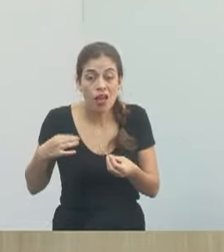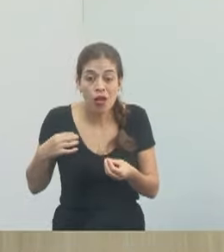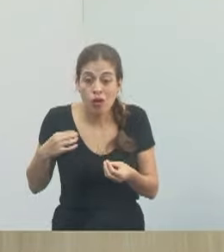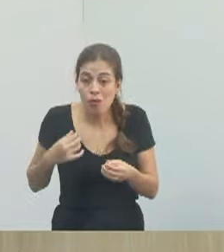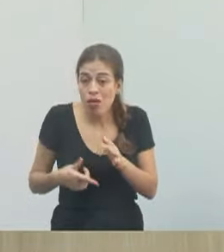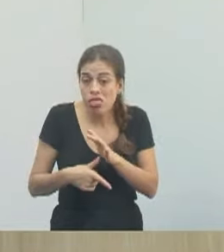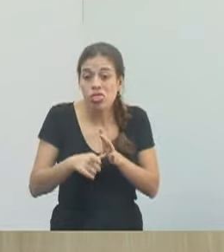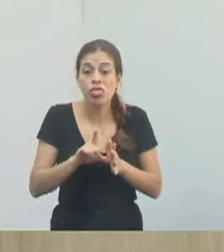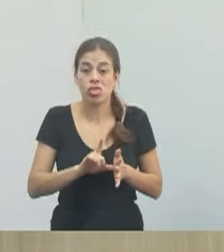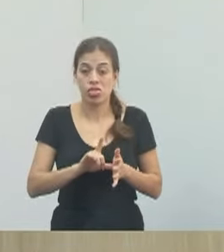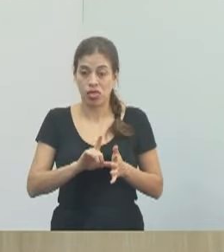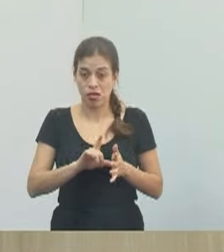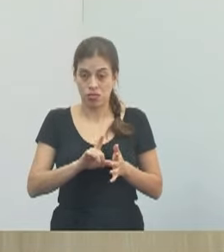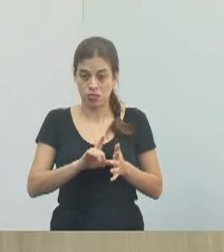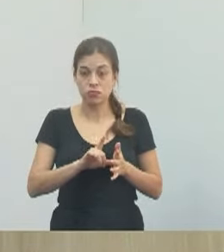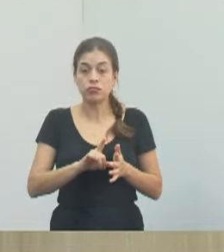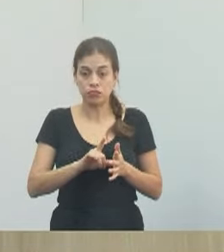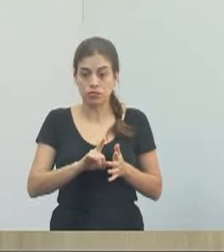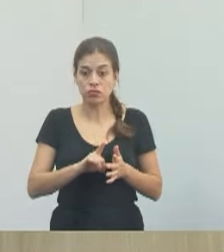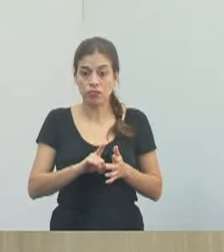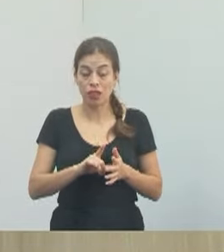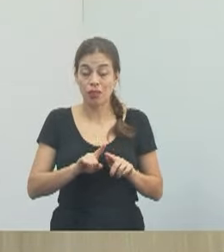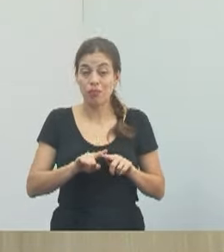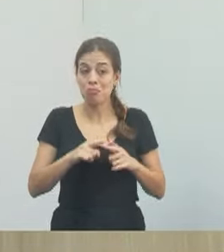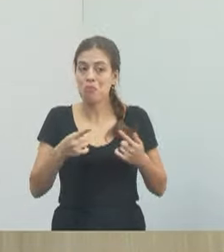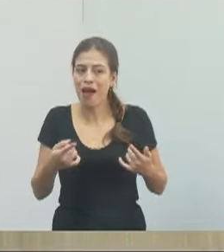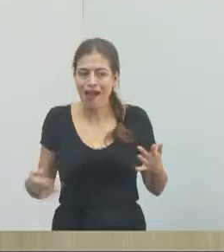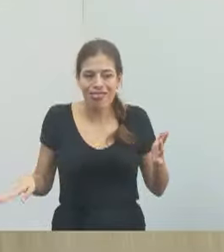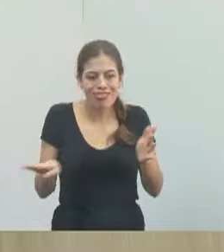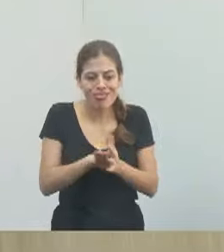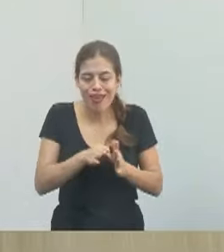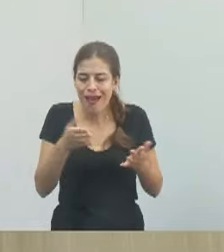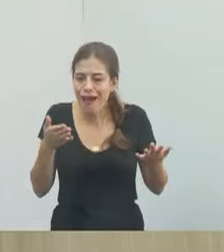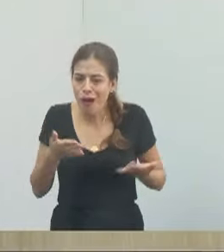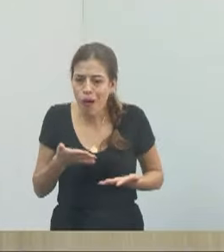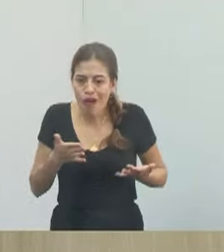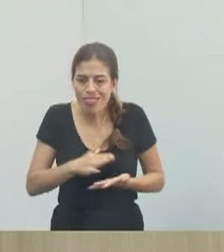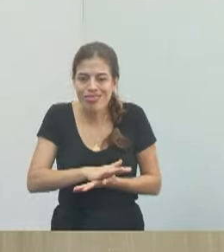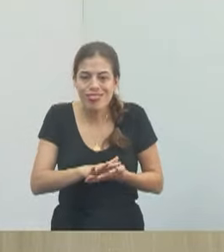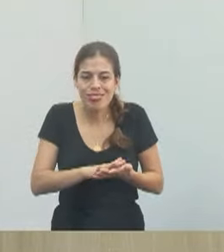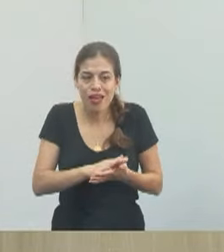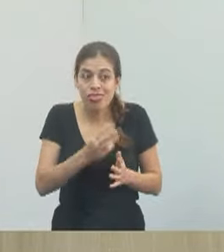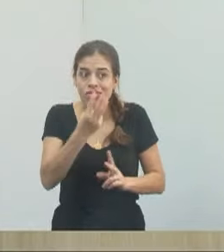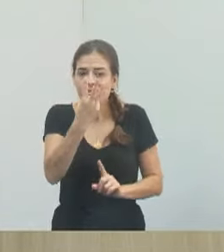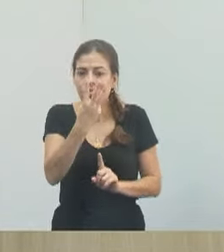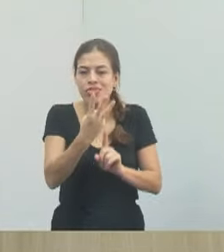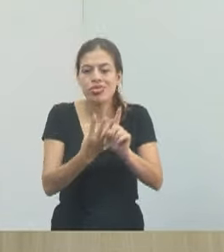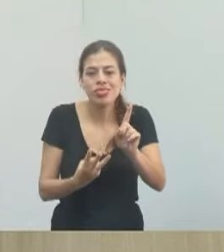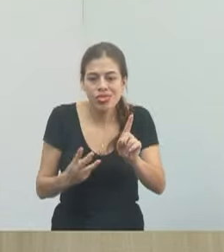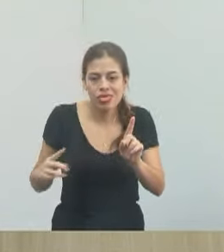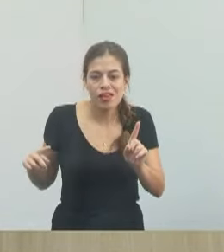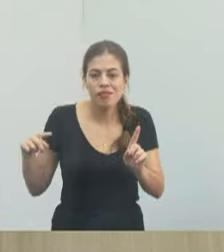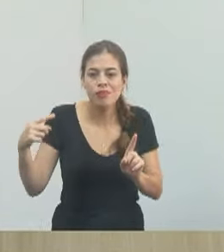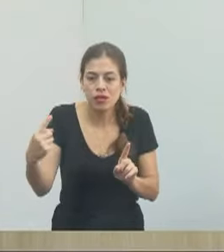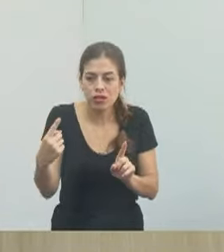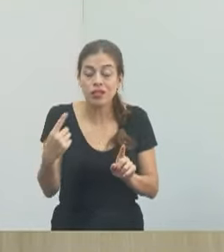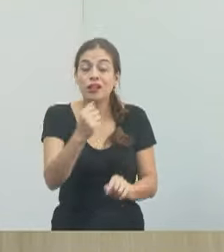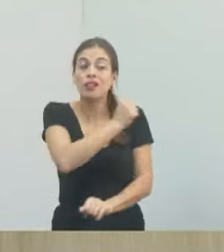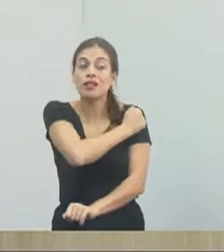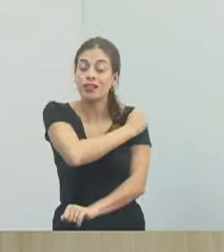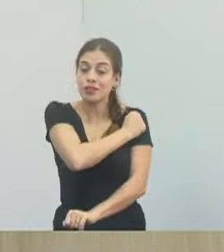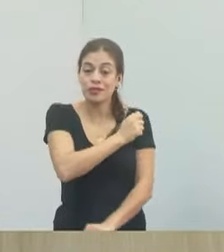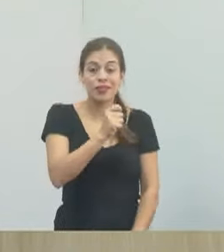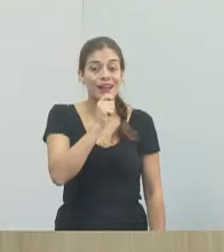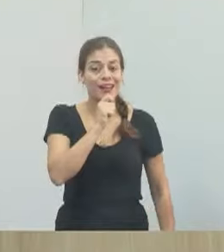com antecedência mas até a presente data quase 3 meses depois os alunos